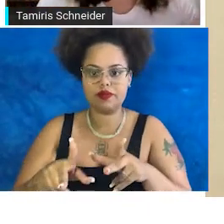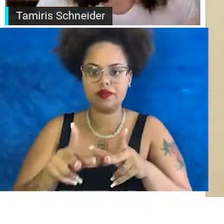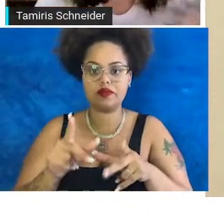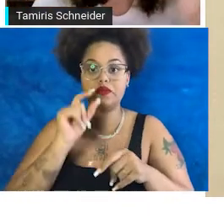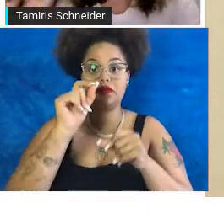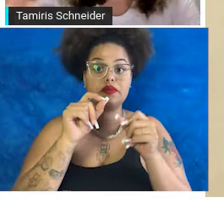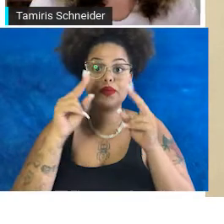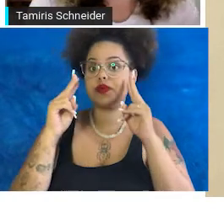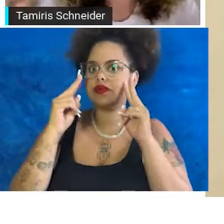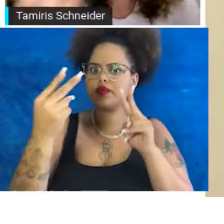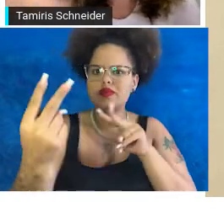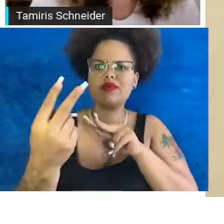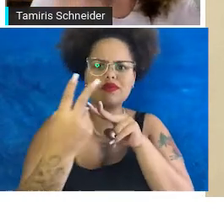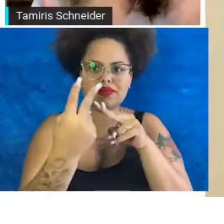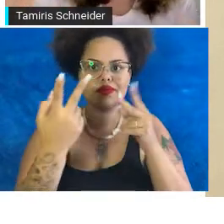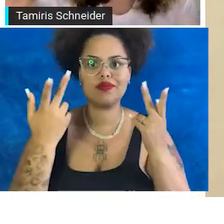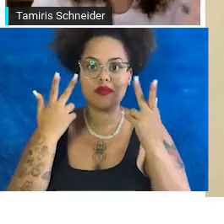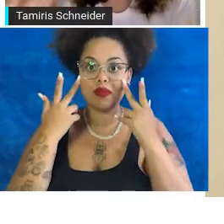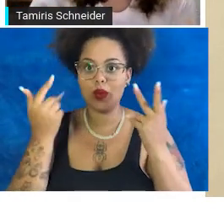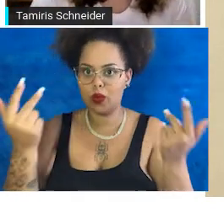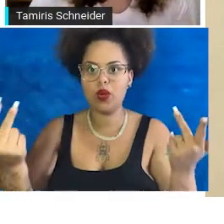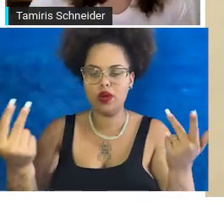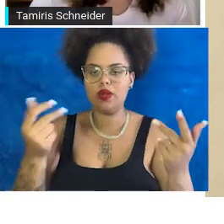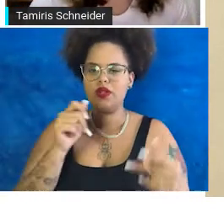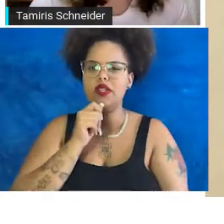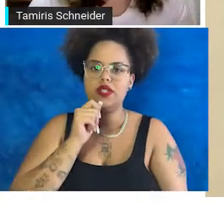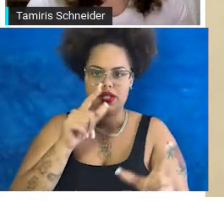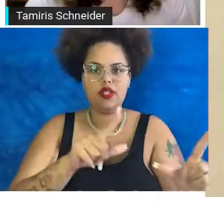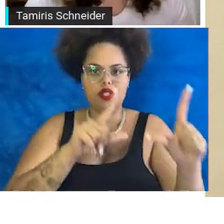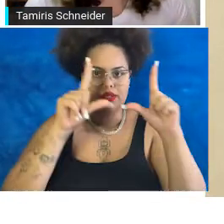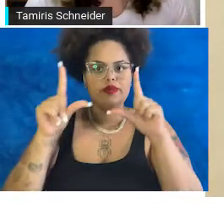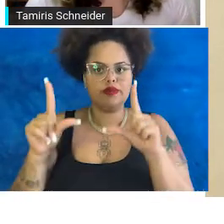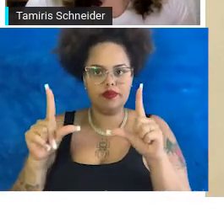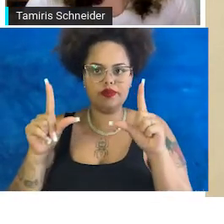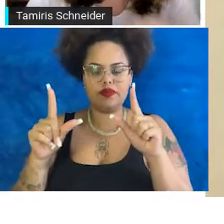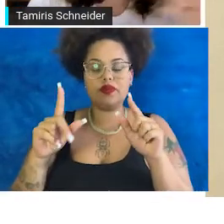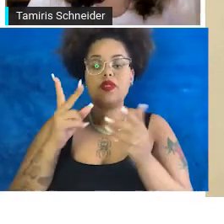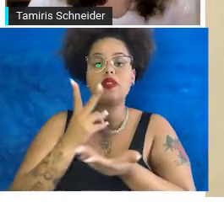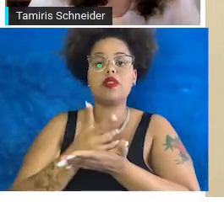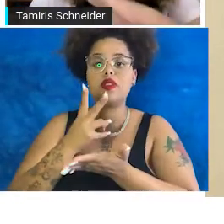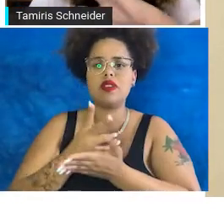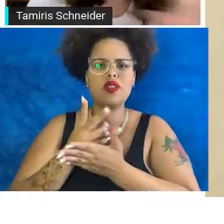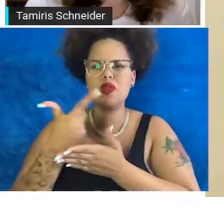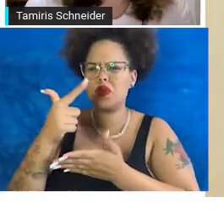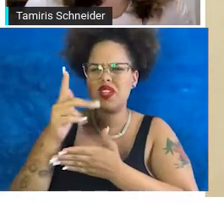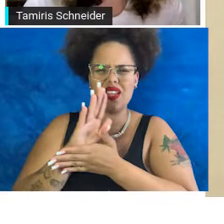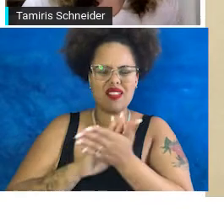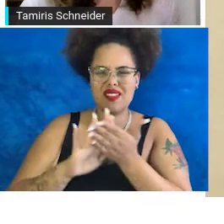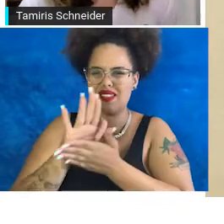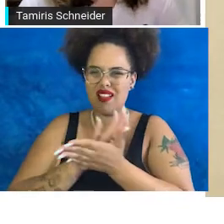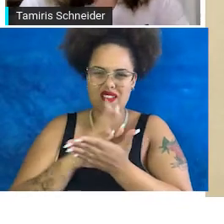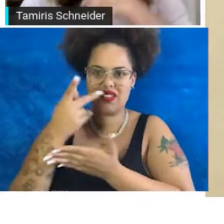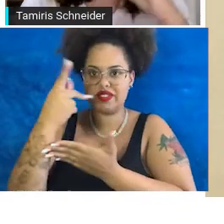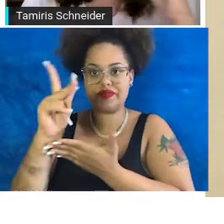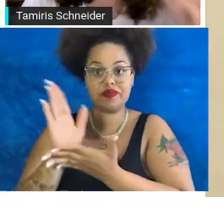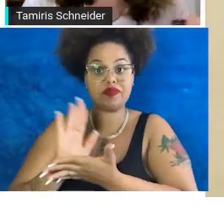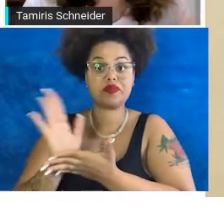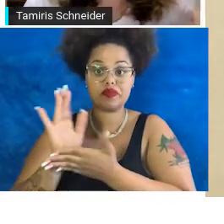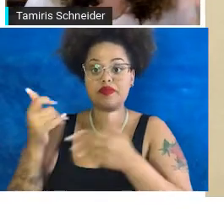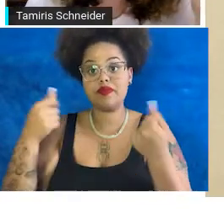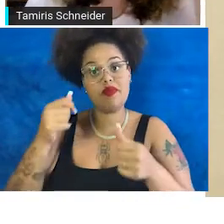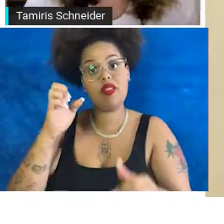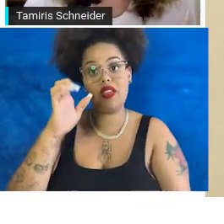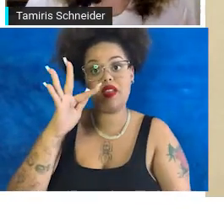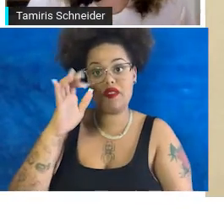do que você olhar para a pessoa naturalmente sem estar ali numa tela. Então, mesmo que não tenha nada no seu filme que necessite de